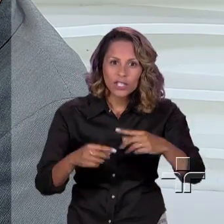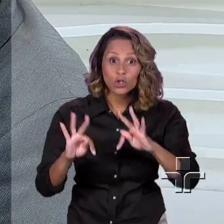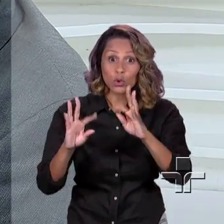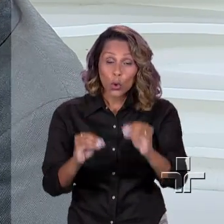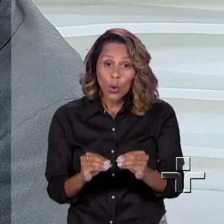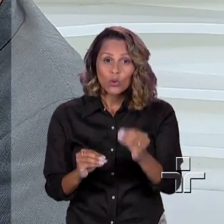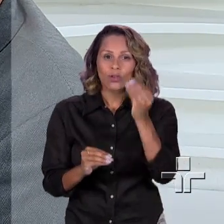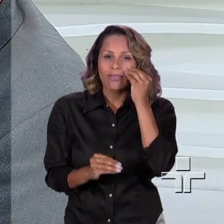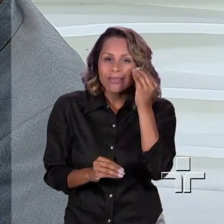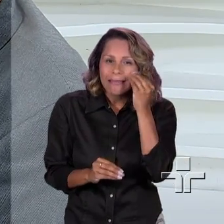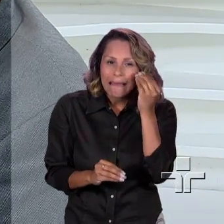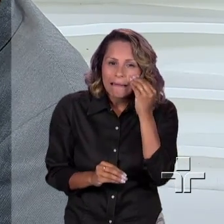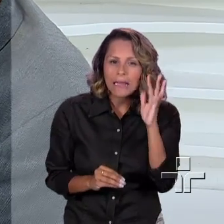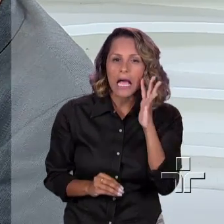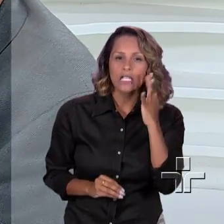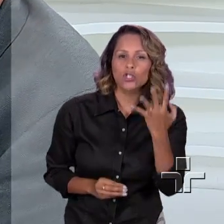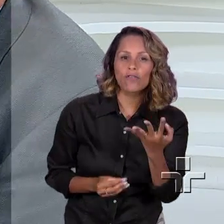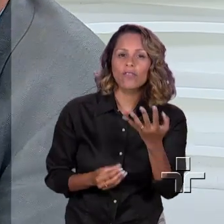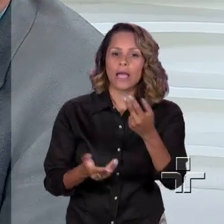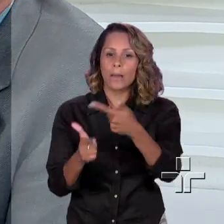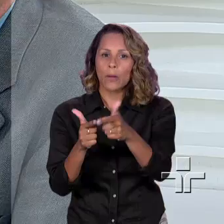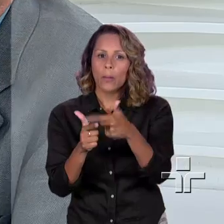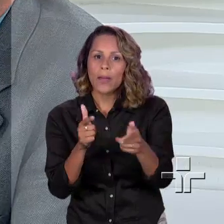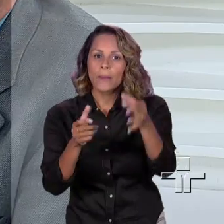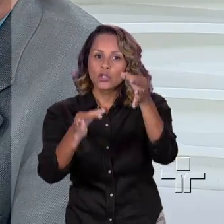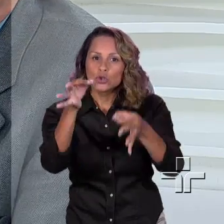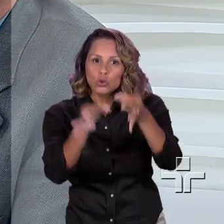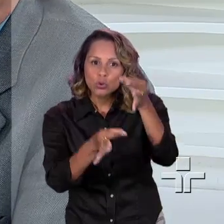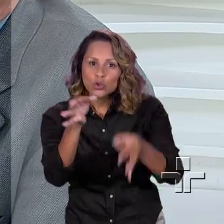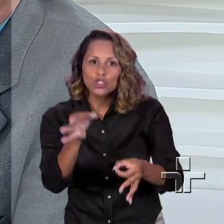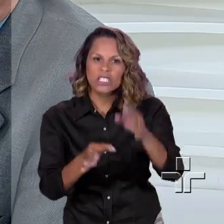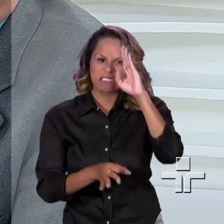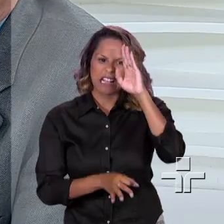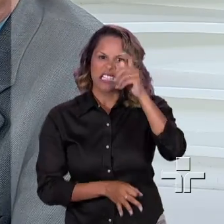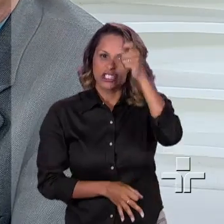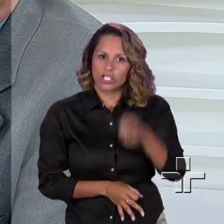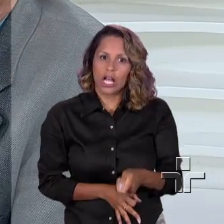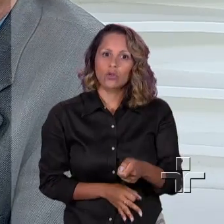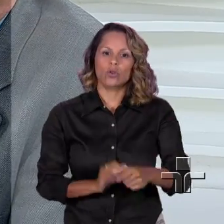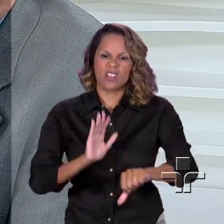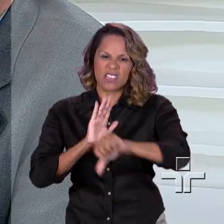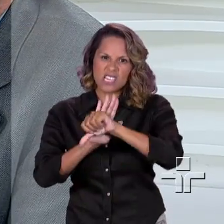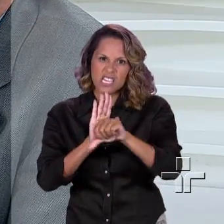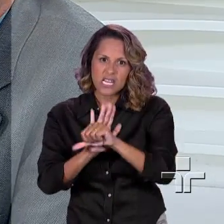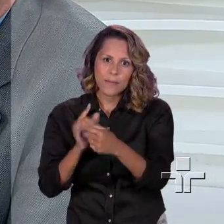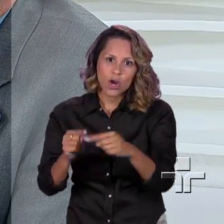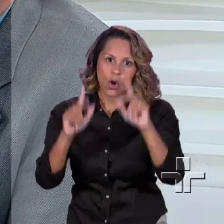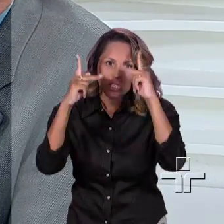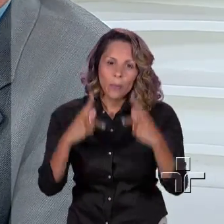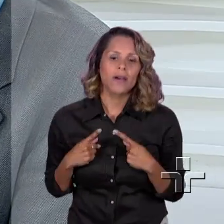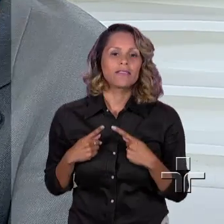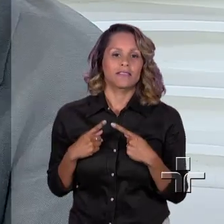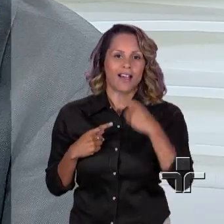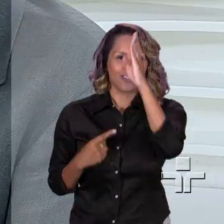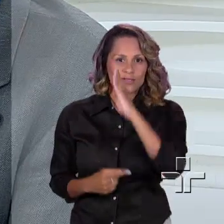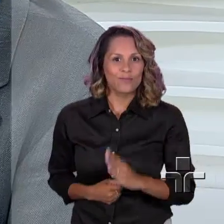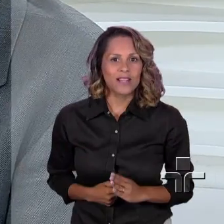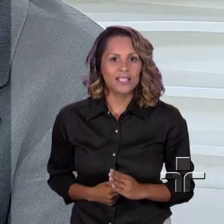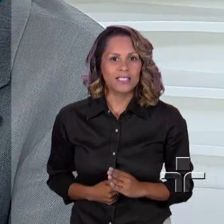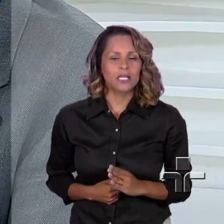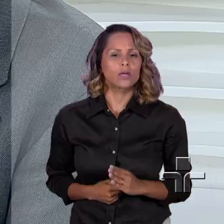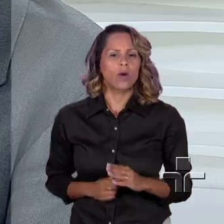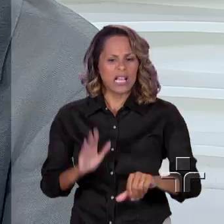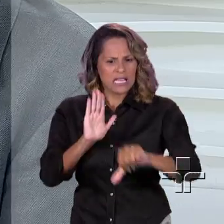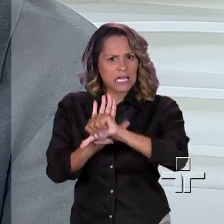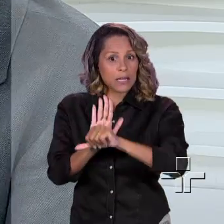os torturadores e as pessoas que praticaram crimes contra a humanidade aqui no Brasil durante a ditadura militar. Crimes do Estado. Não estamos